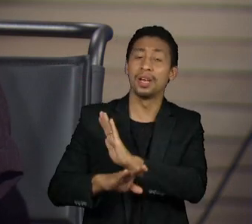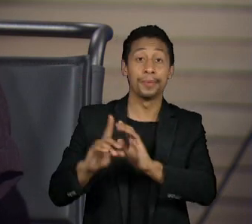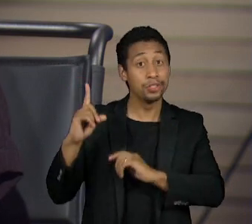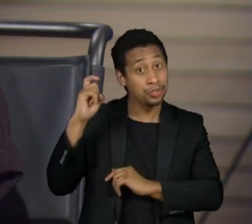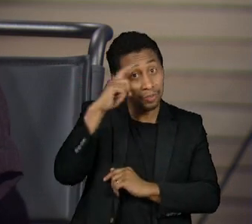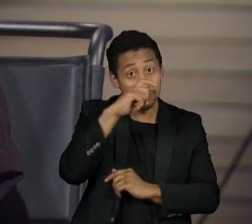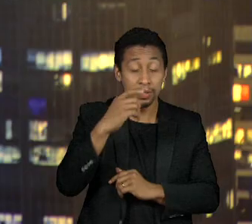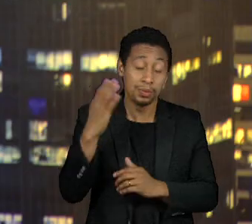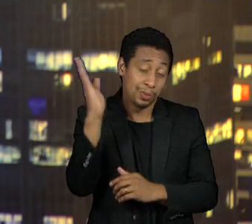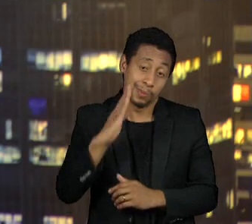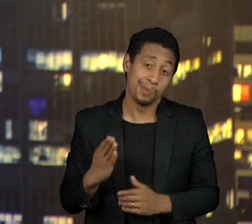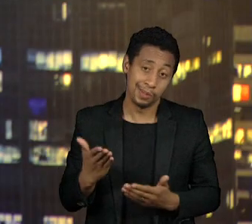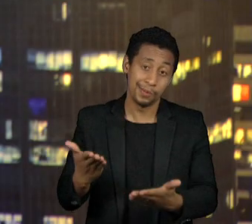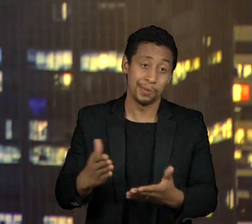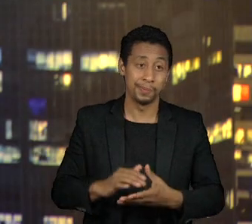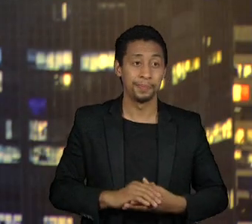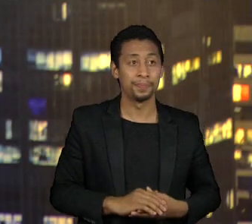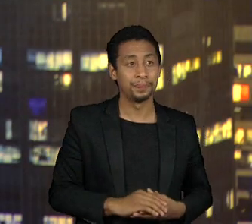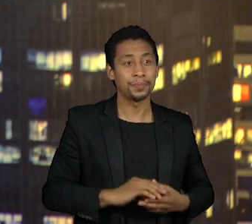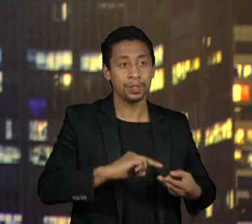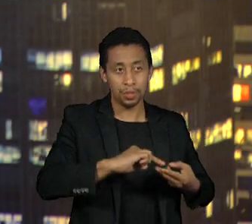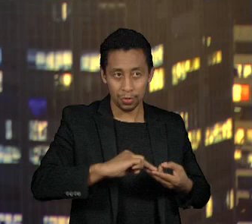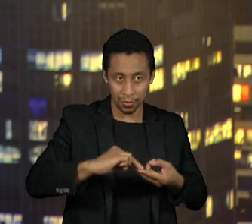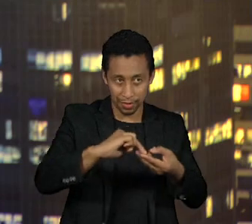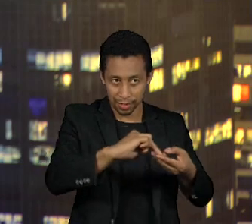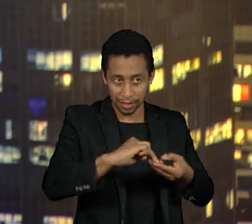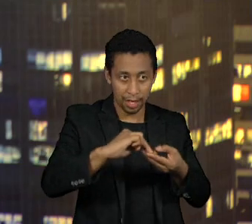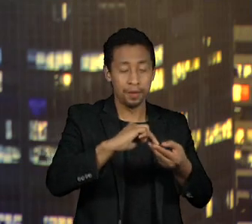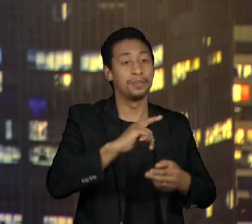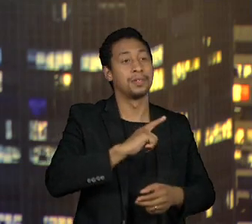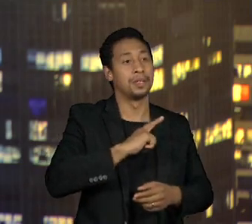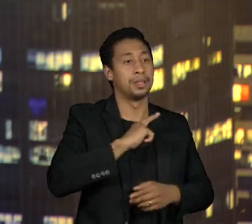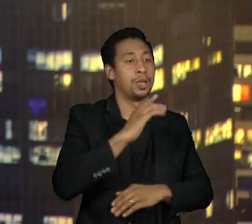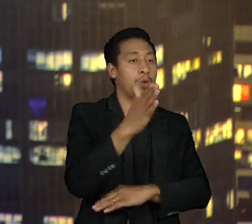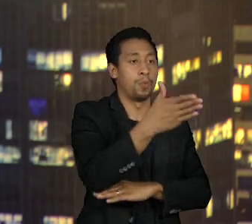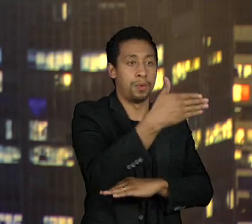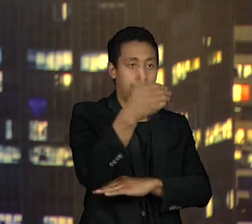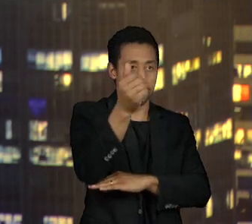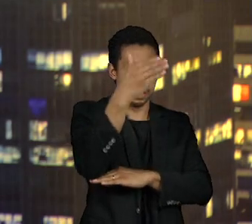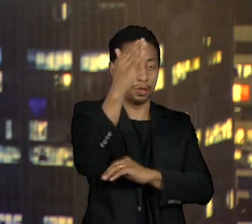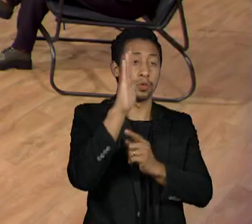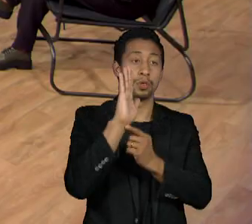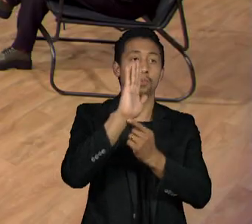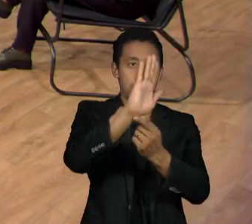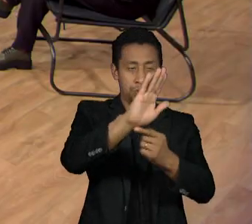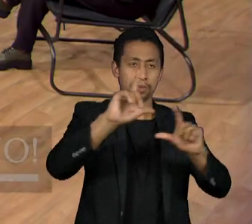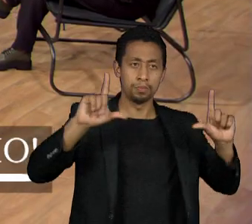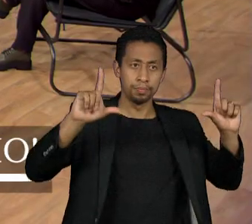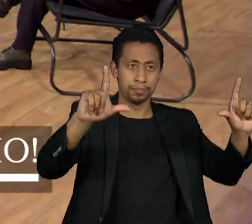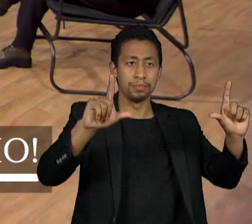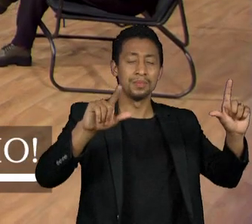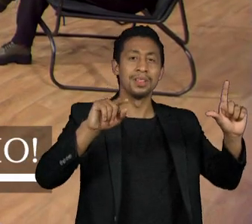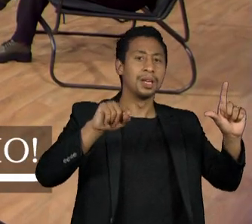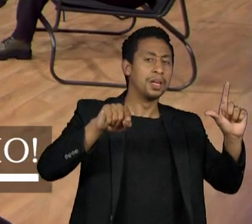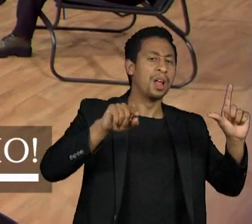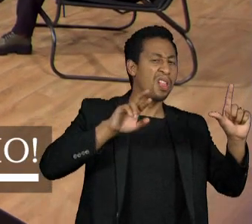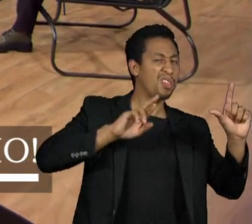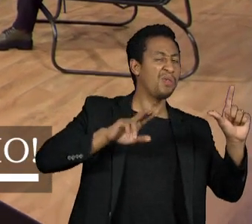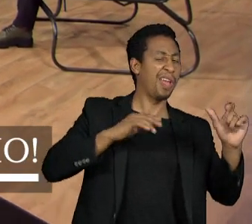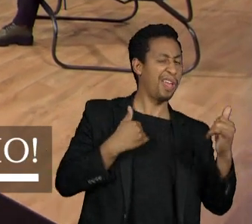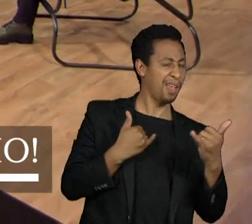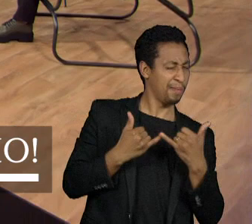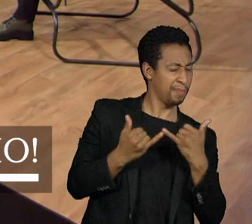fazer isso. Não é à toa que a Unicef tem até uma bandeira, não é coincidência, é racismo, não é, Gabriela? Não é coincidência que